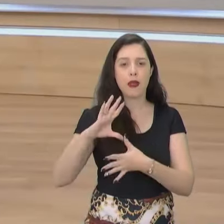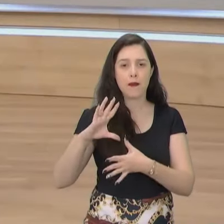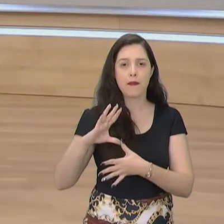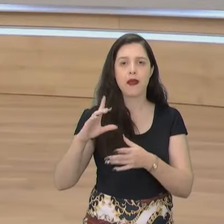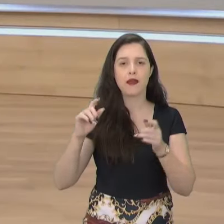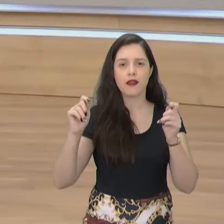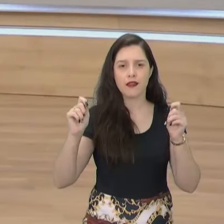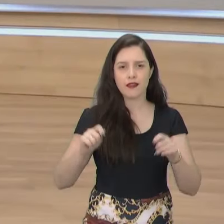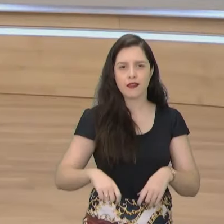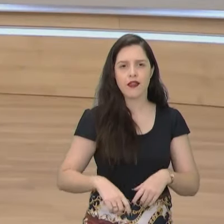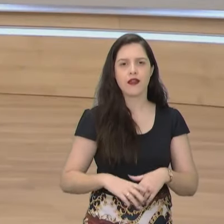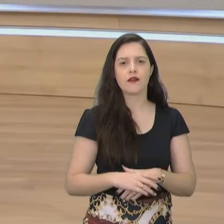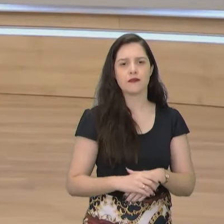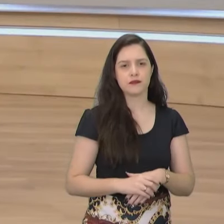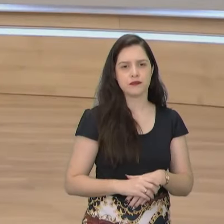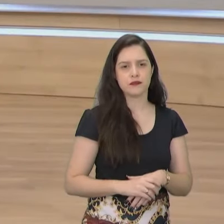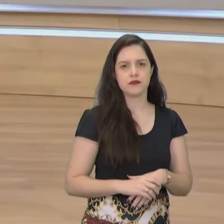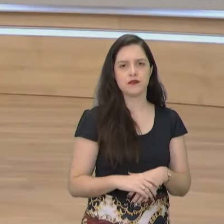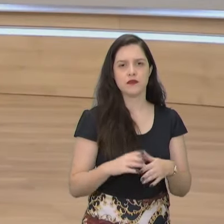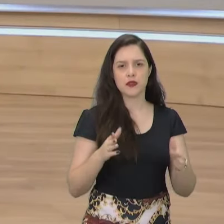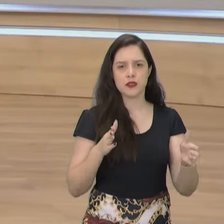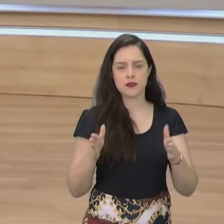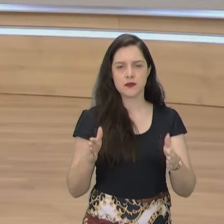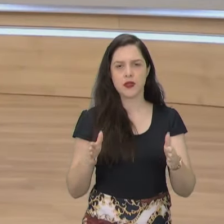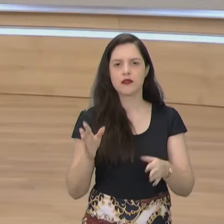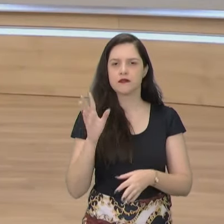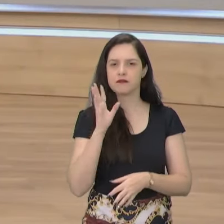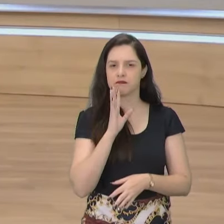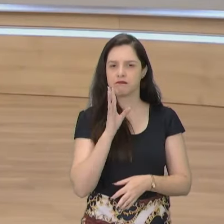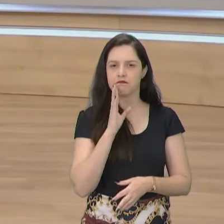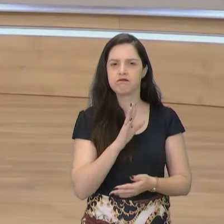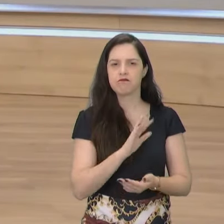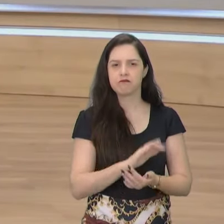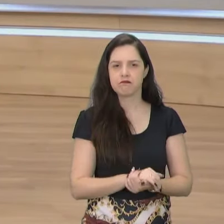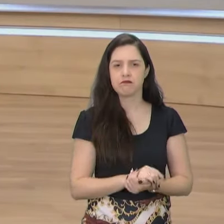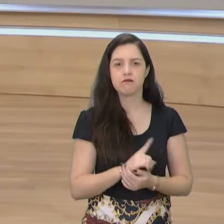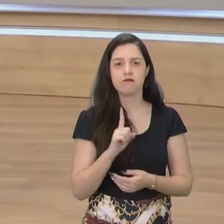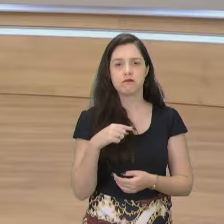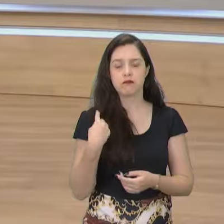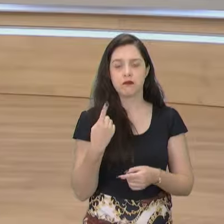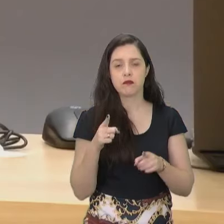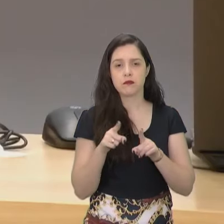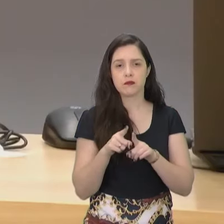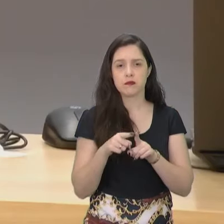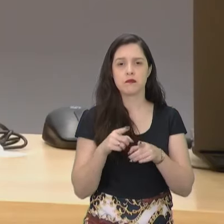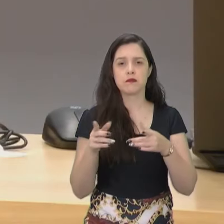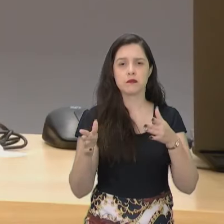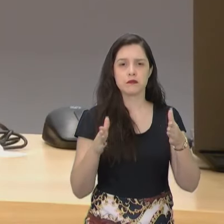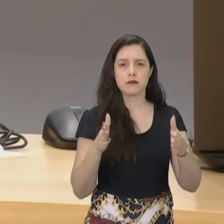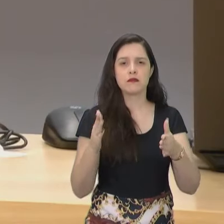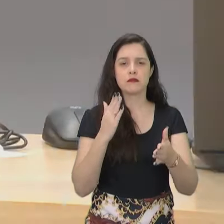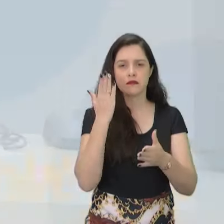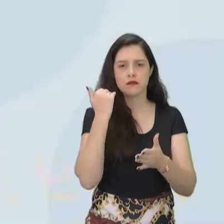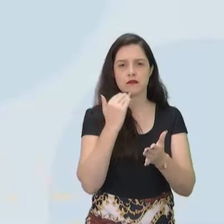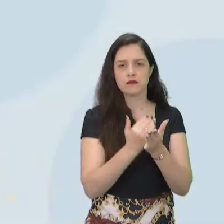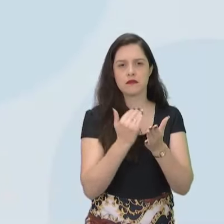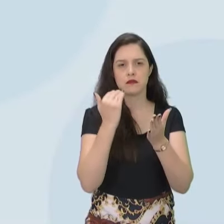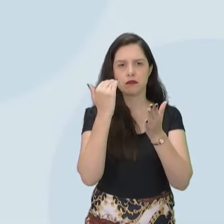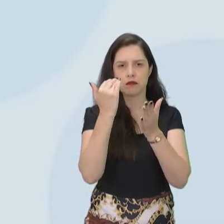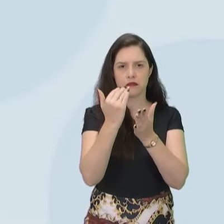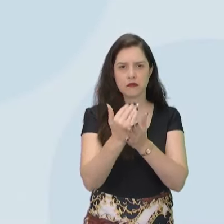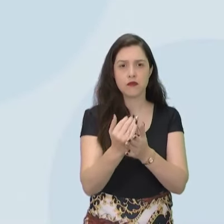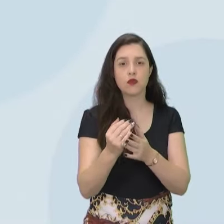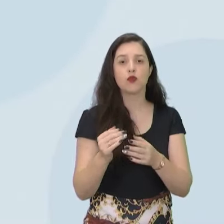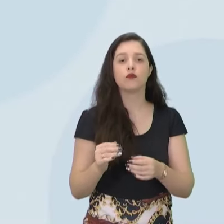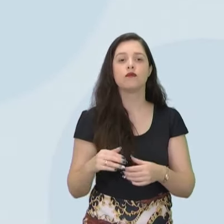que a Gisele também nos passou, entendeu? Nós temos aí o momento do Saiba Mais, né? Que é o